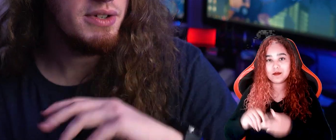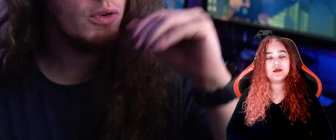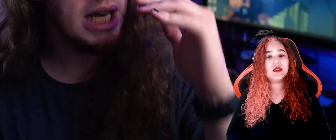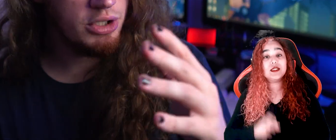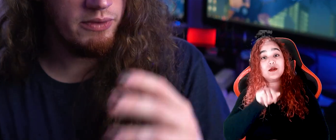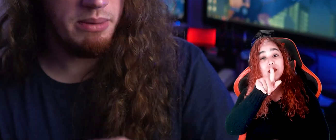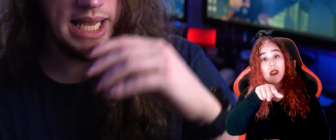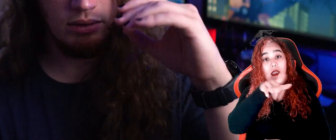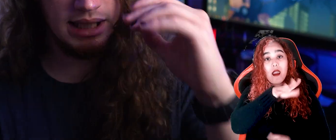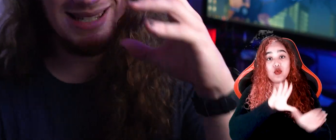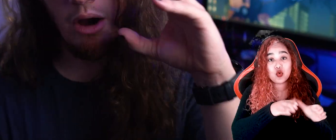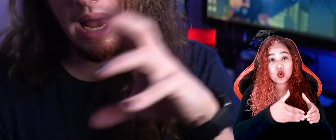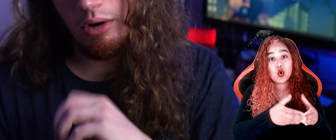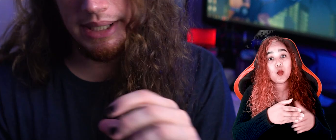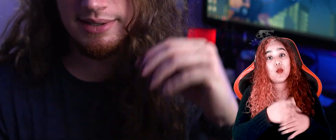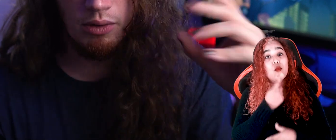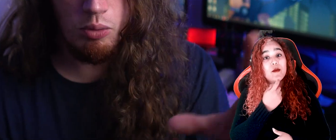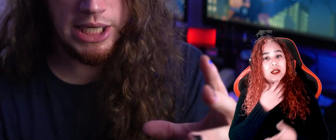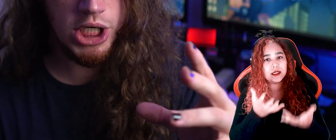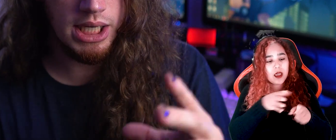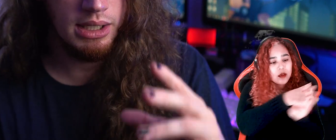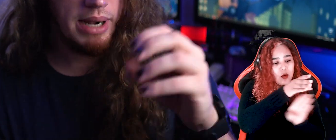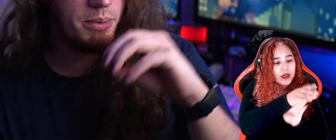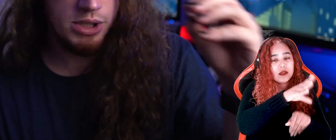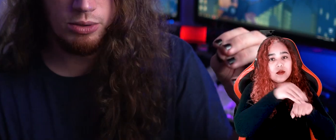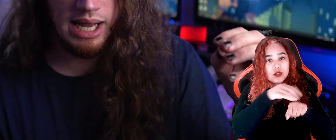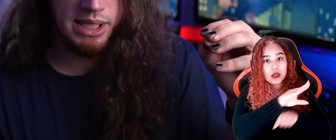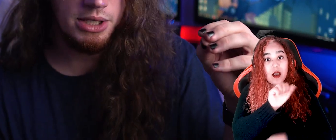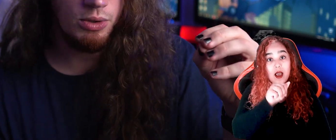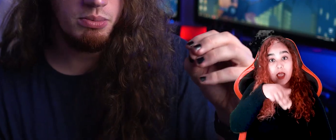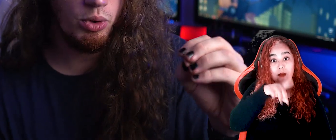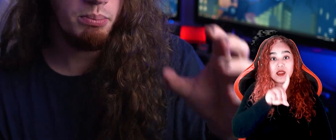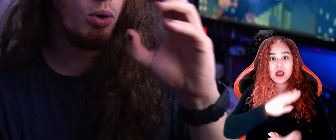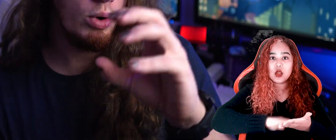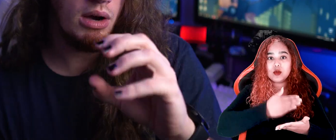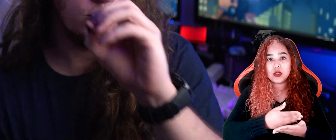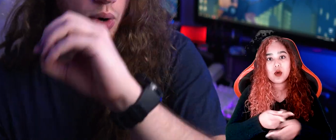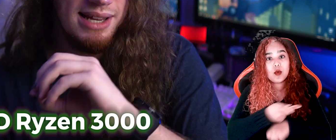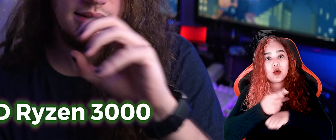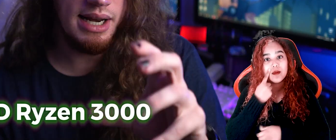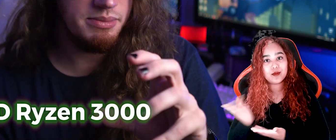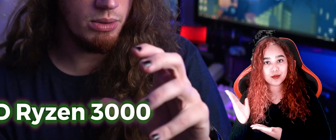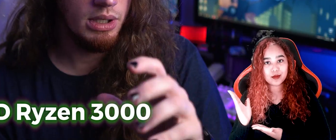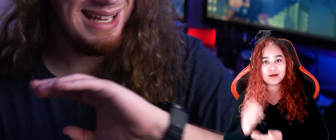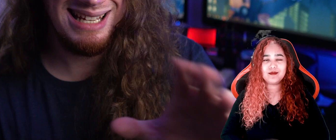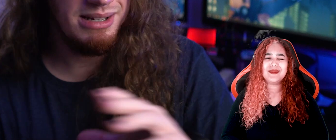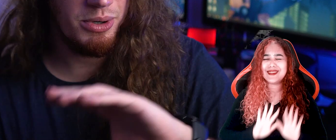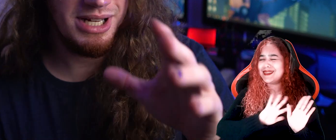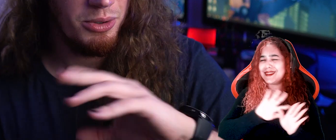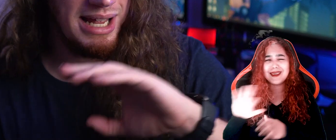tá? Inclusive, se você é do time vermelho e quiser uma recomendação ou uma dica pra processador AMD de notebook, procura os Ryzen 3000.